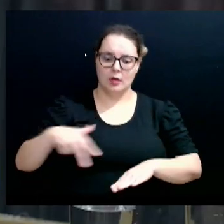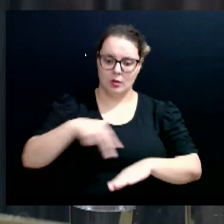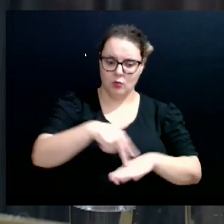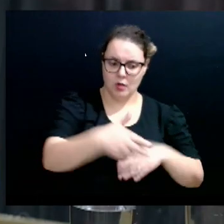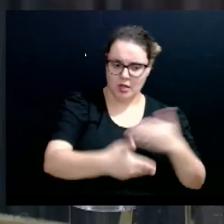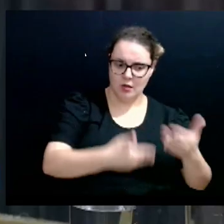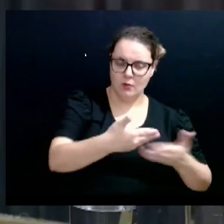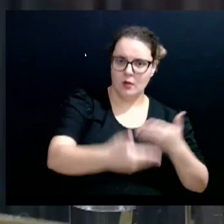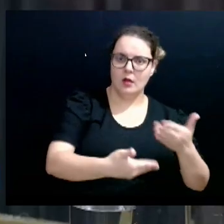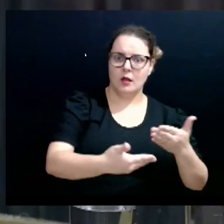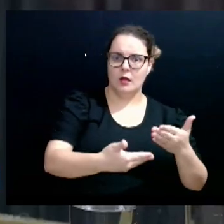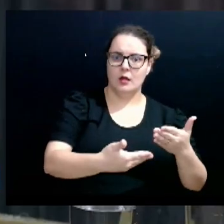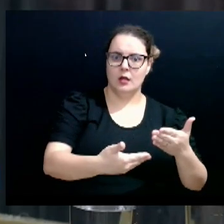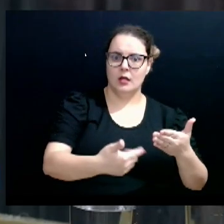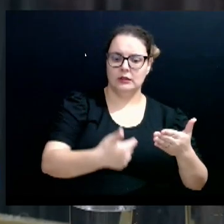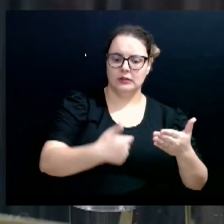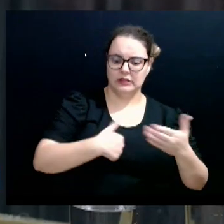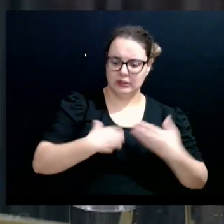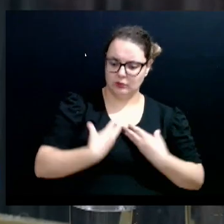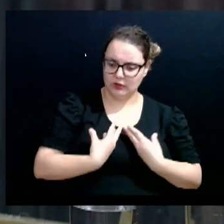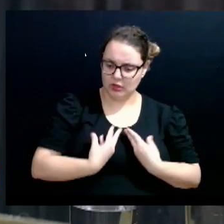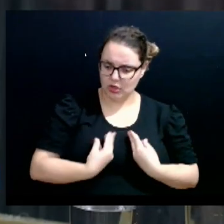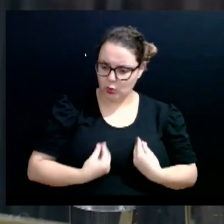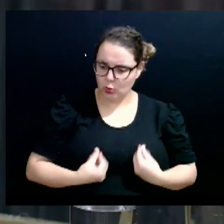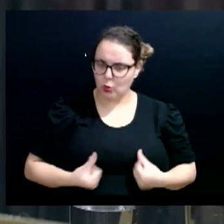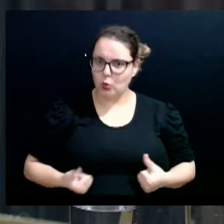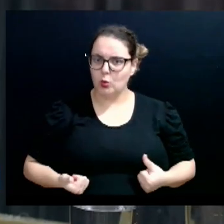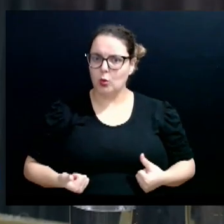me diluir, a ponto de não reconhecer